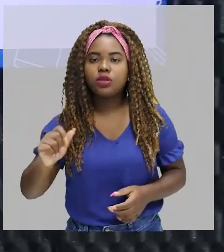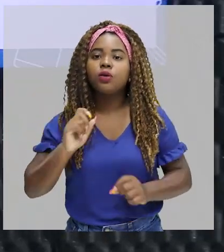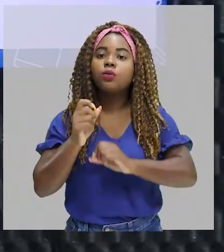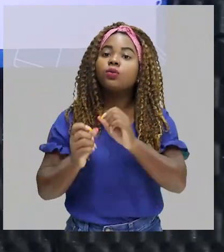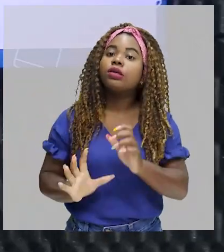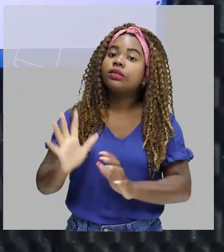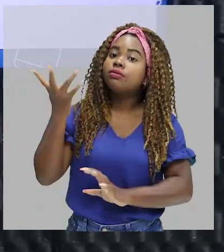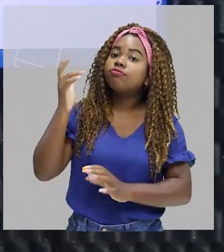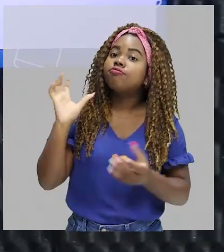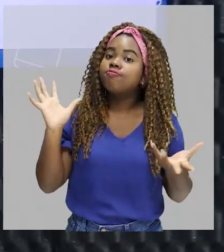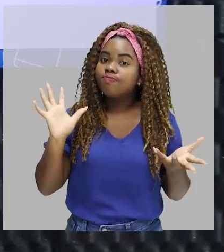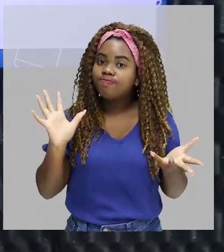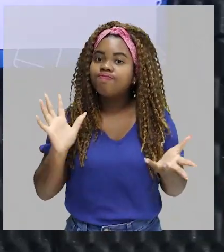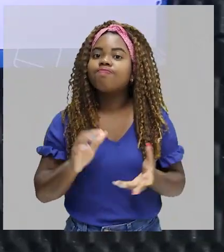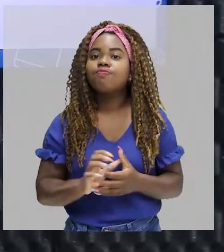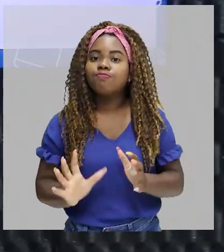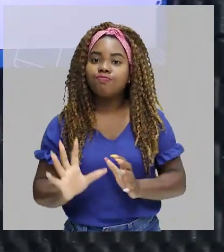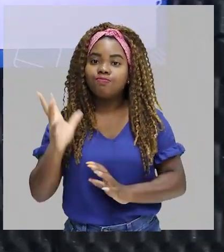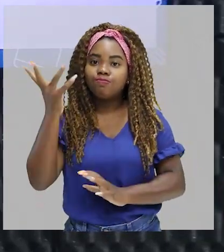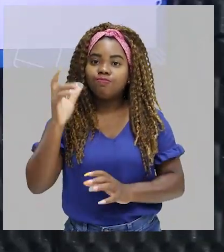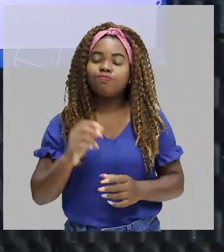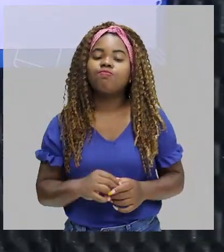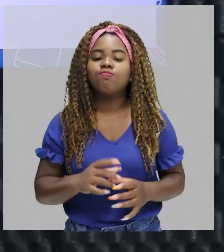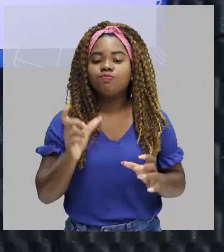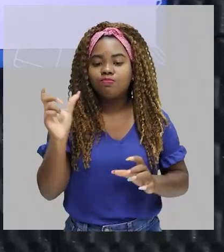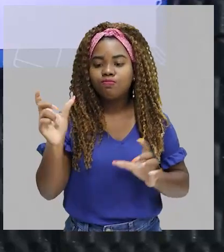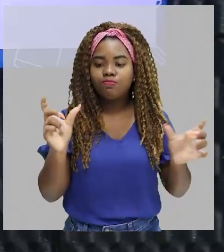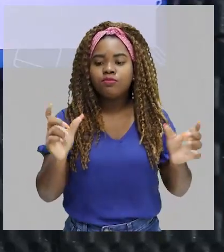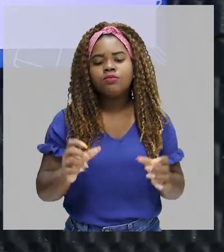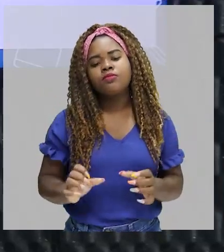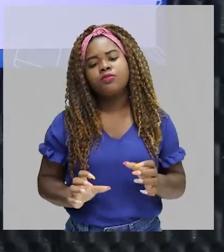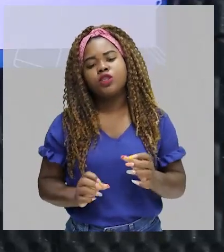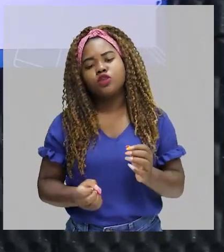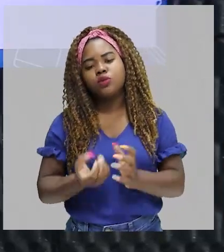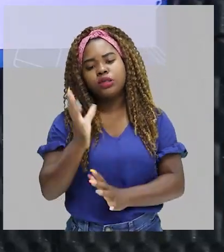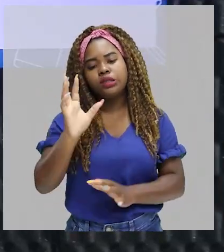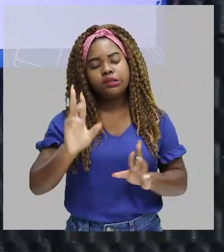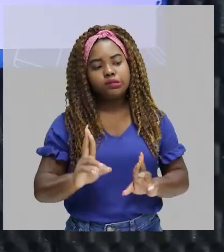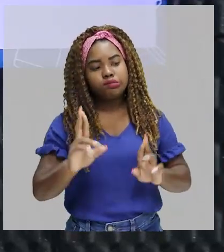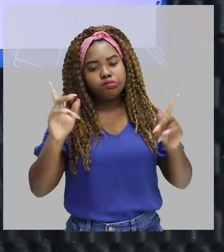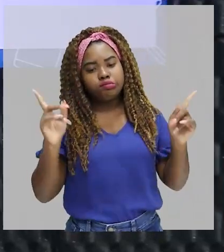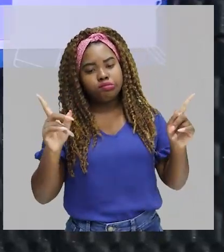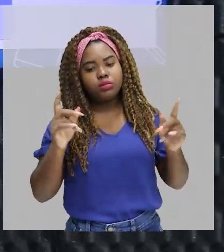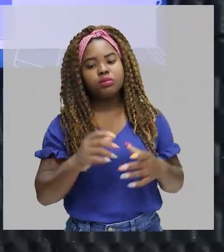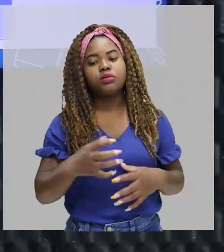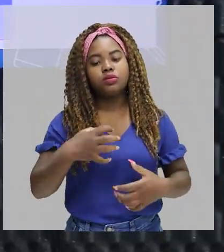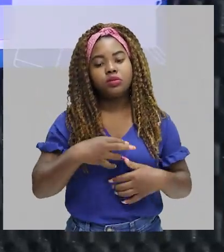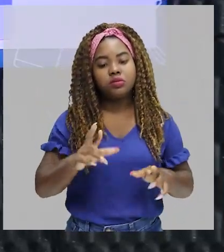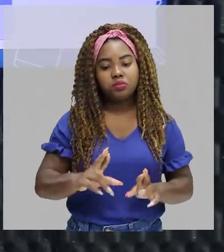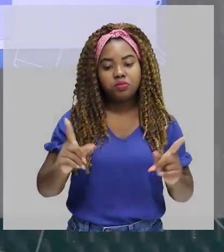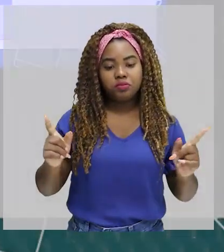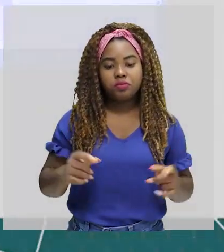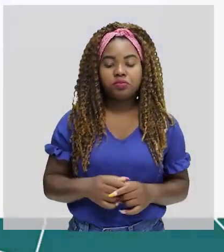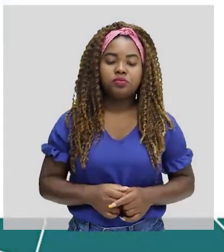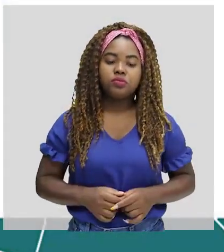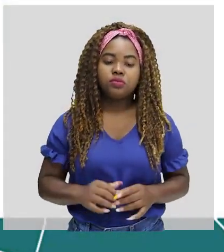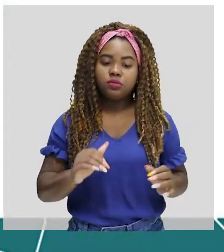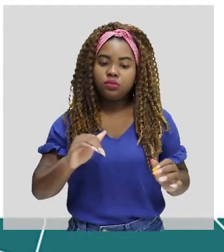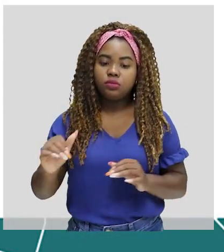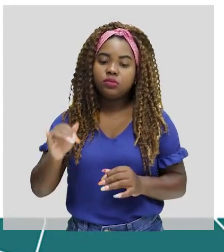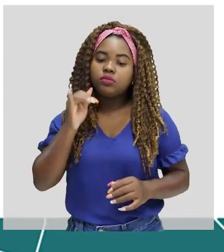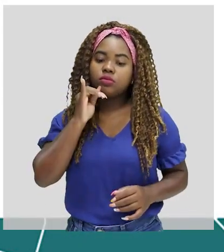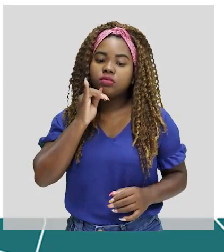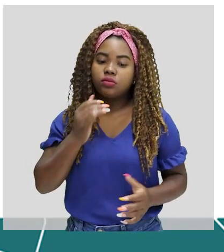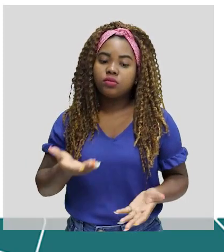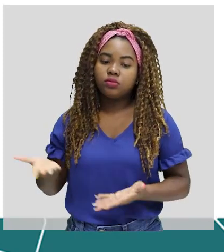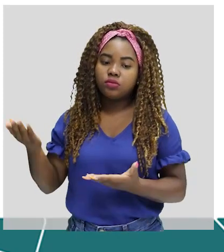têm origens distintas. E como são origens diferentes, portanto, o sentido também é diferente. Olha exemplo